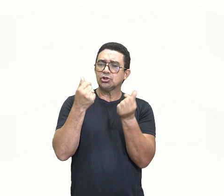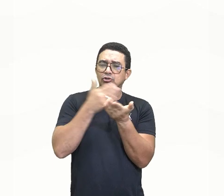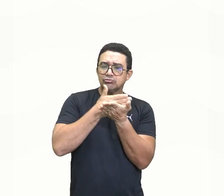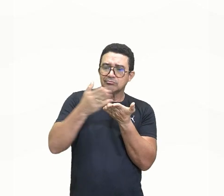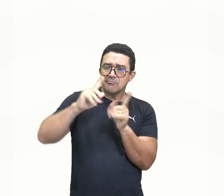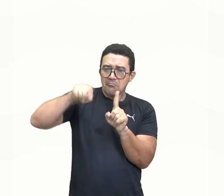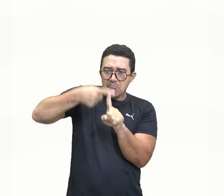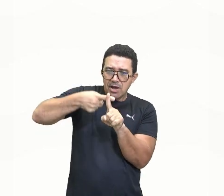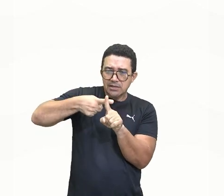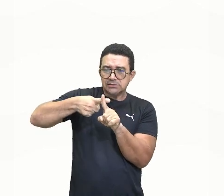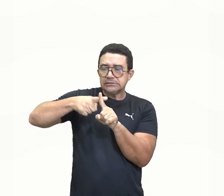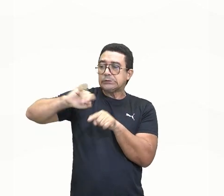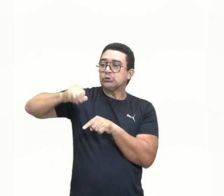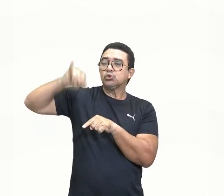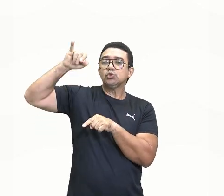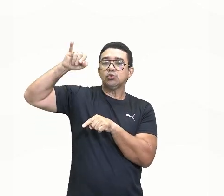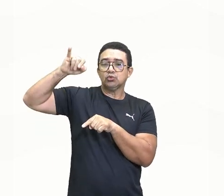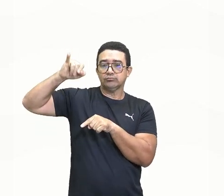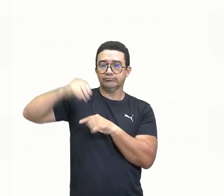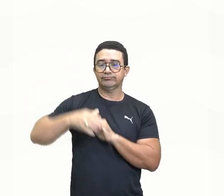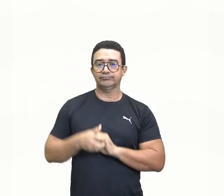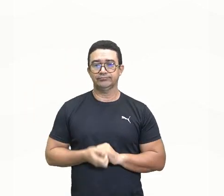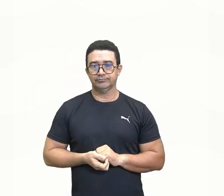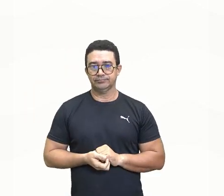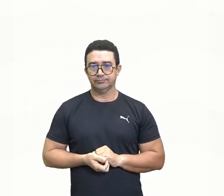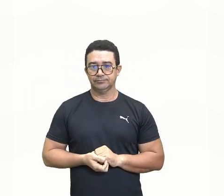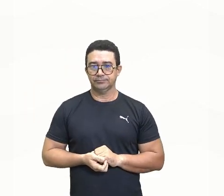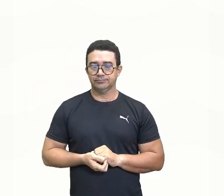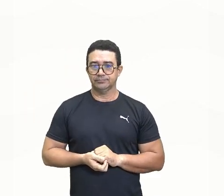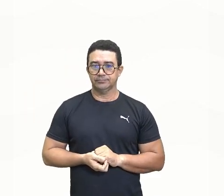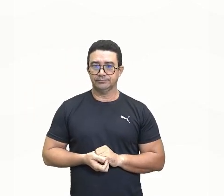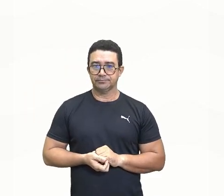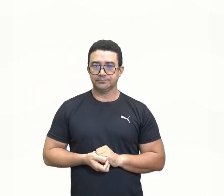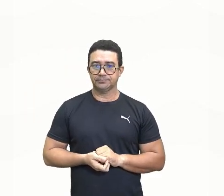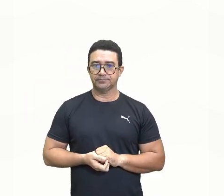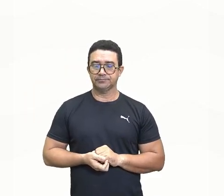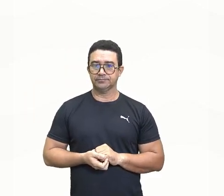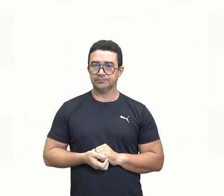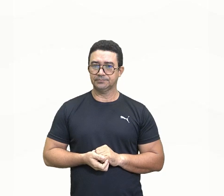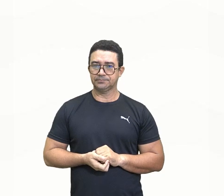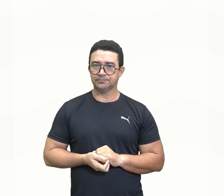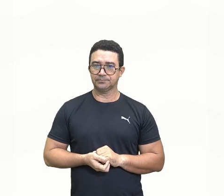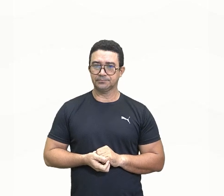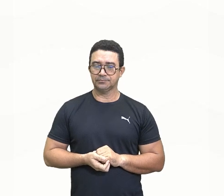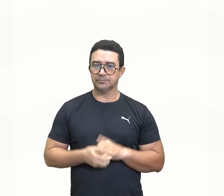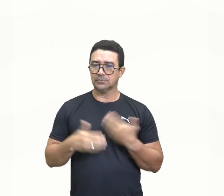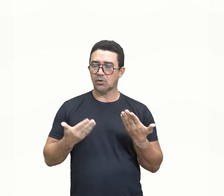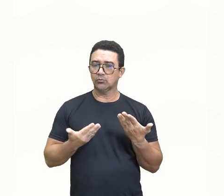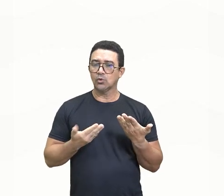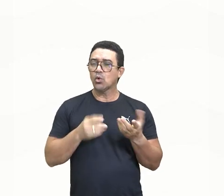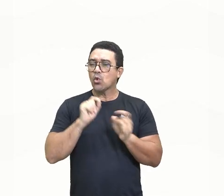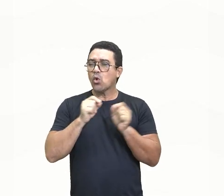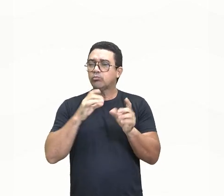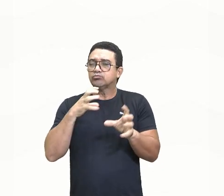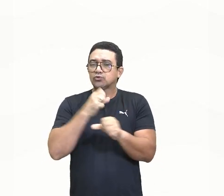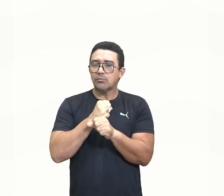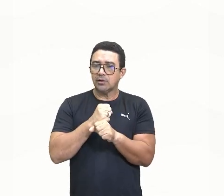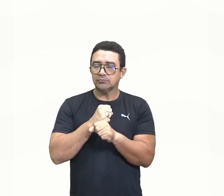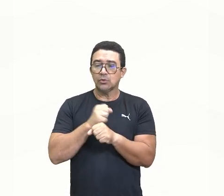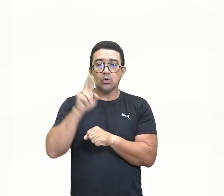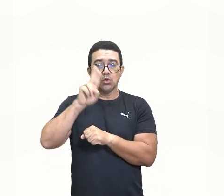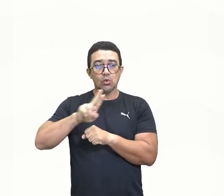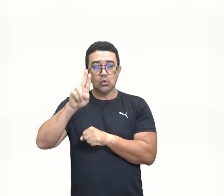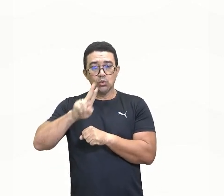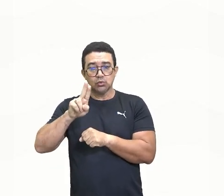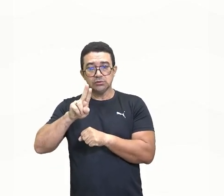juros. Mas quem é os juros mesmo? Capital vezes a taxa vezes o tempo. O que a gente faz aqui? Usa aí o